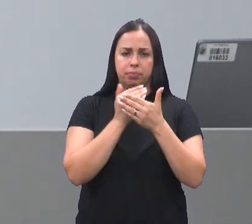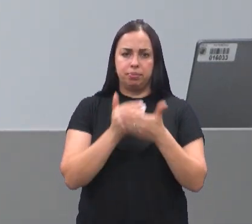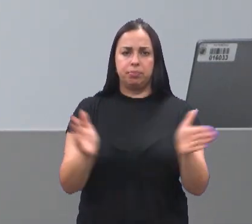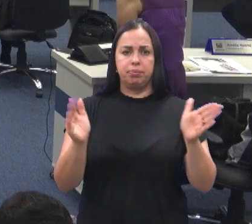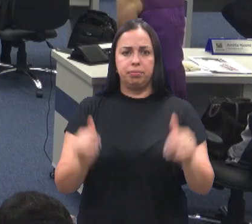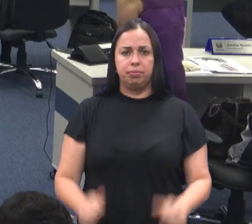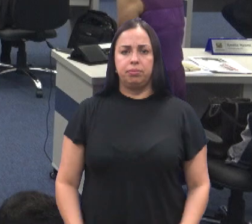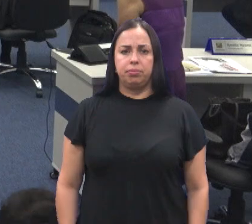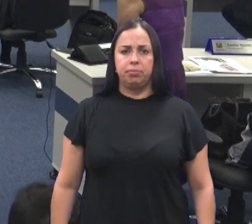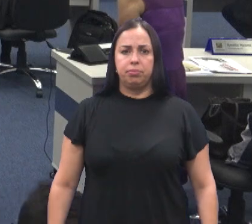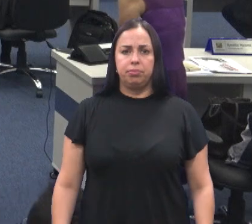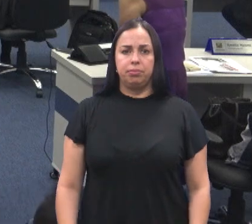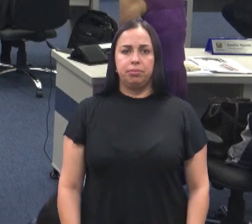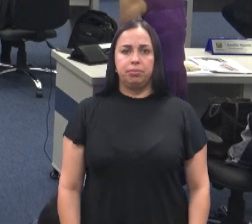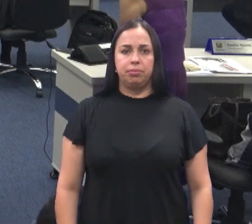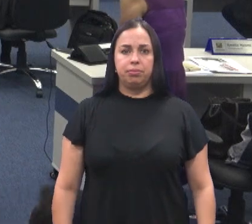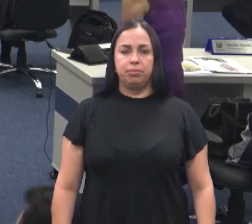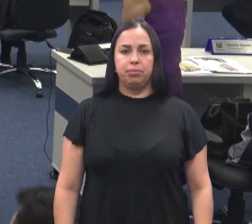votação.